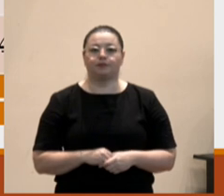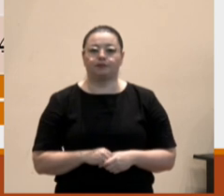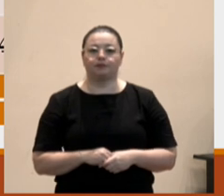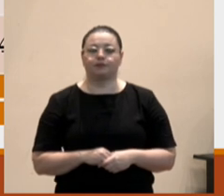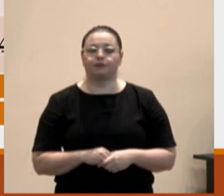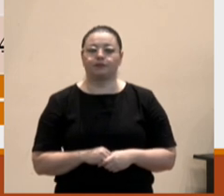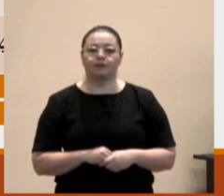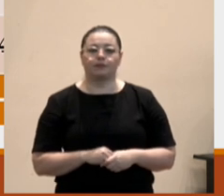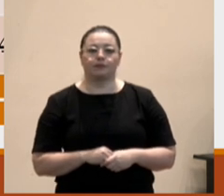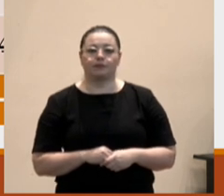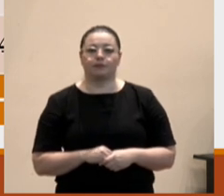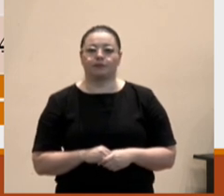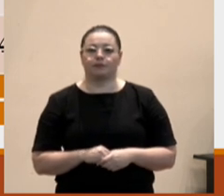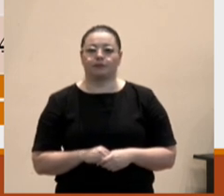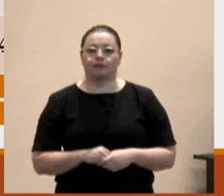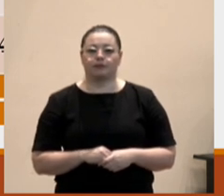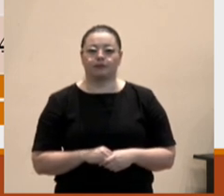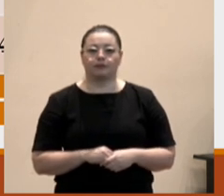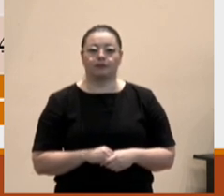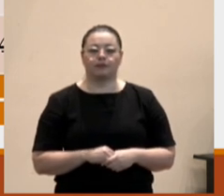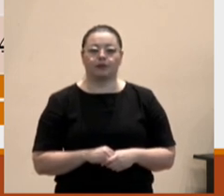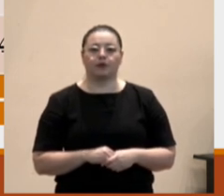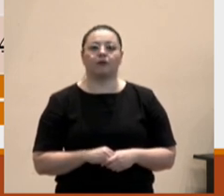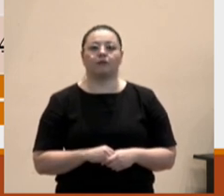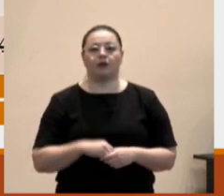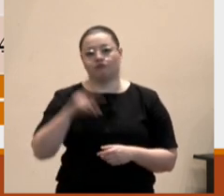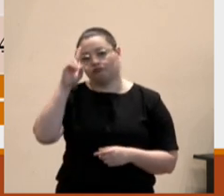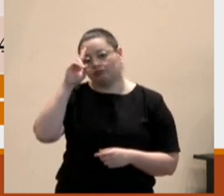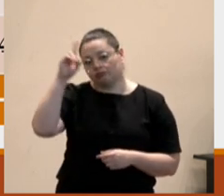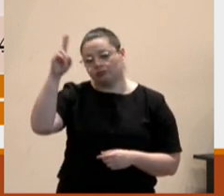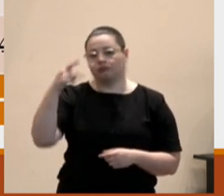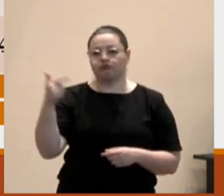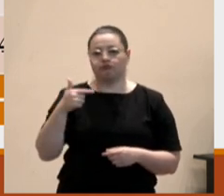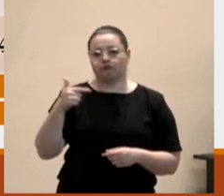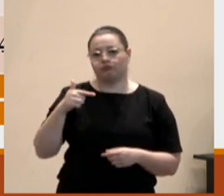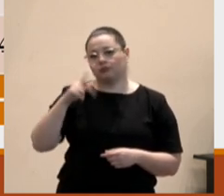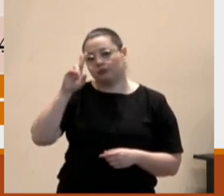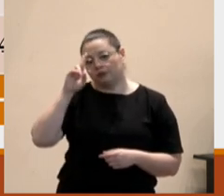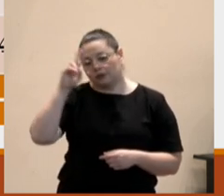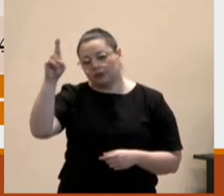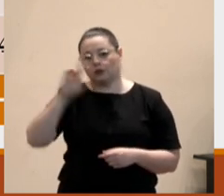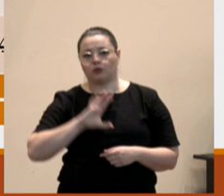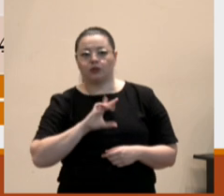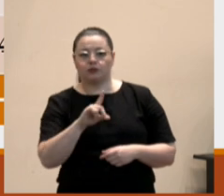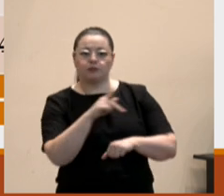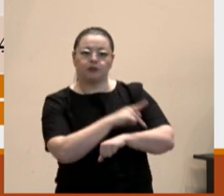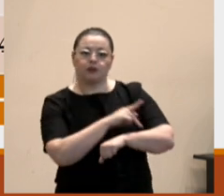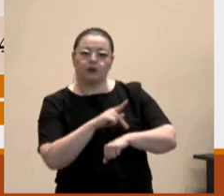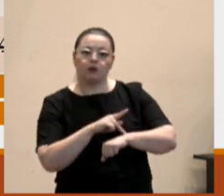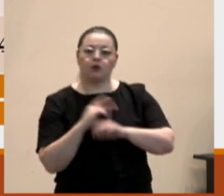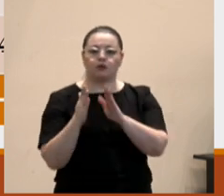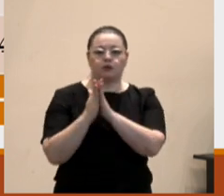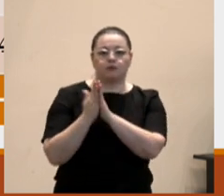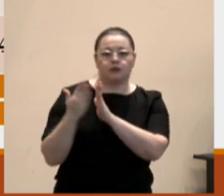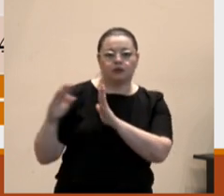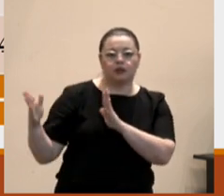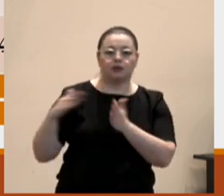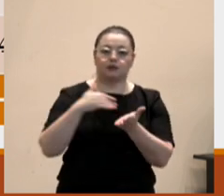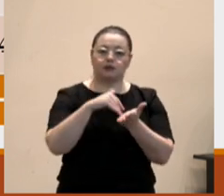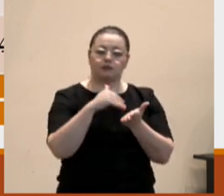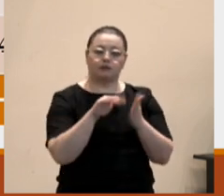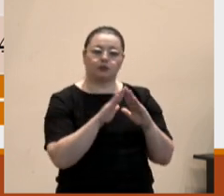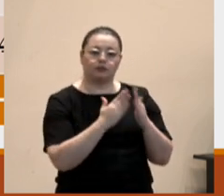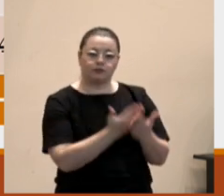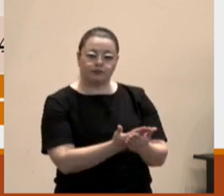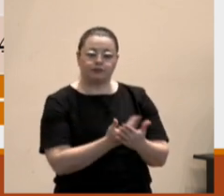para direção, vice-direção, coordenação pedagógica, biblioteca, secretaria escolar, multimeios